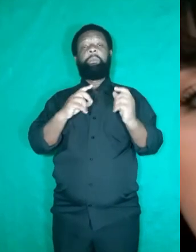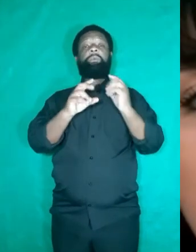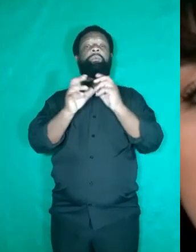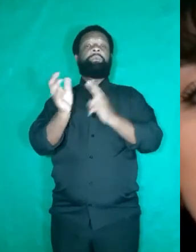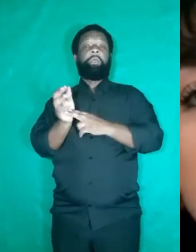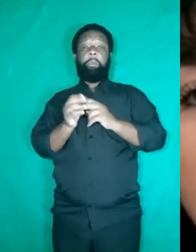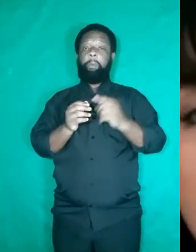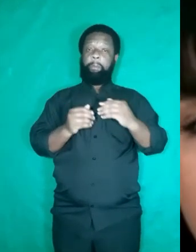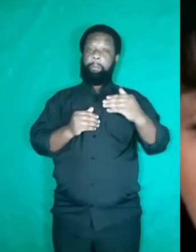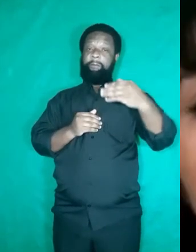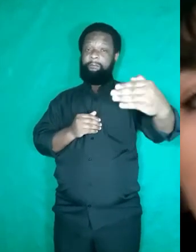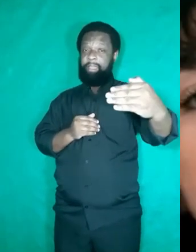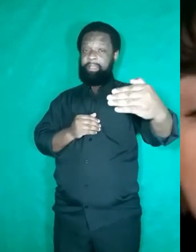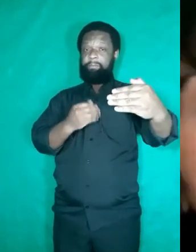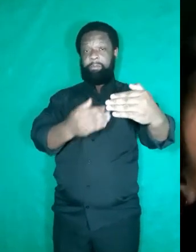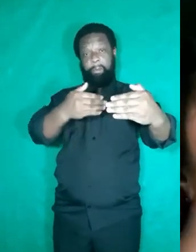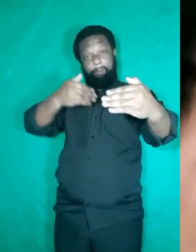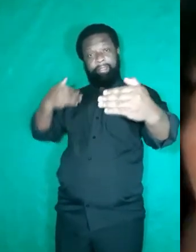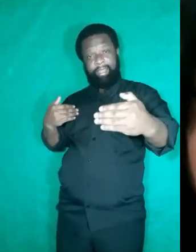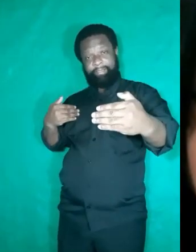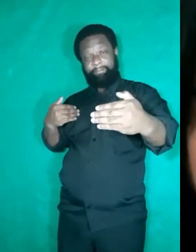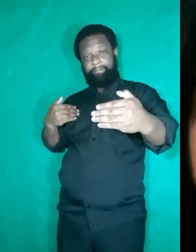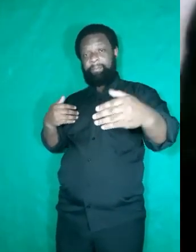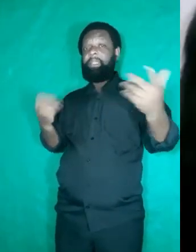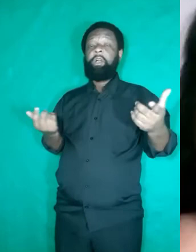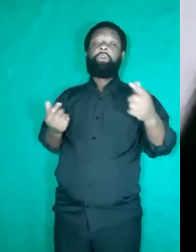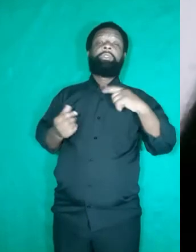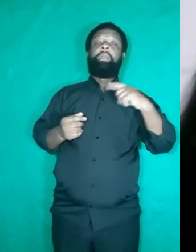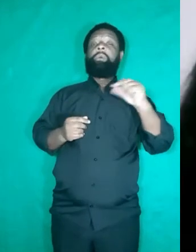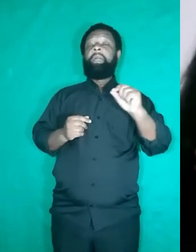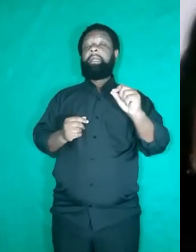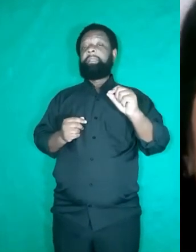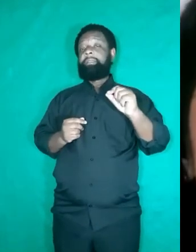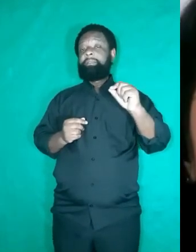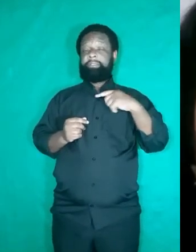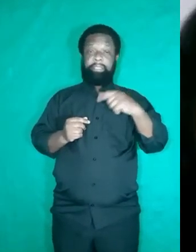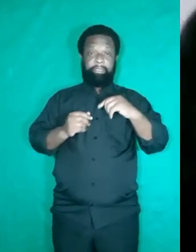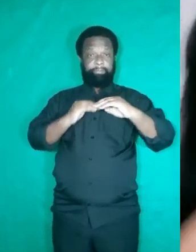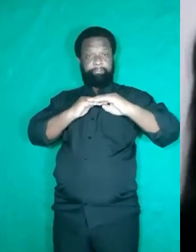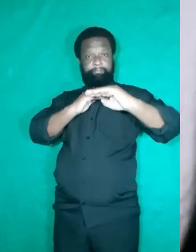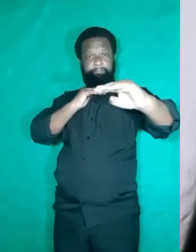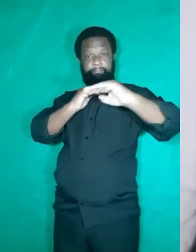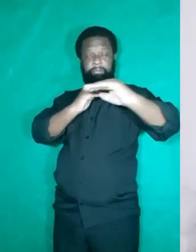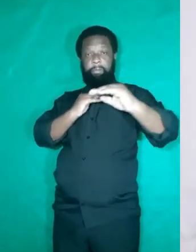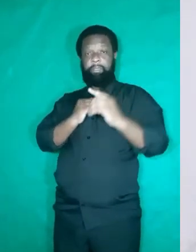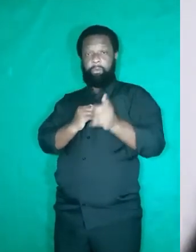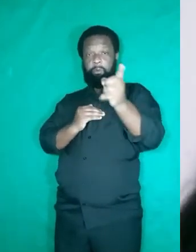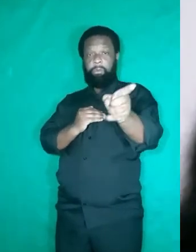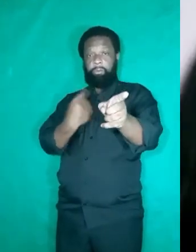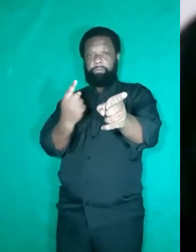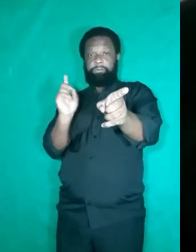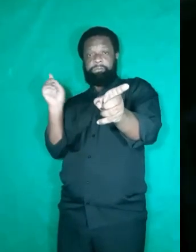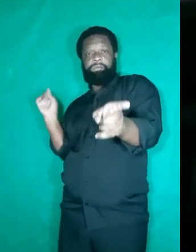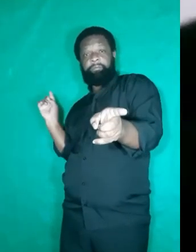trás. Então, elas estão, né, na mesma direção, mas em sentidos opostos, se anulando dessa